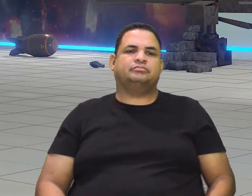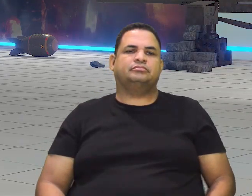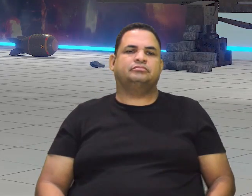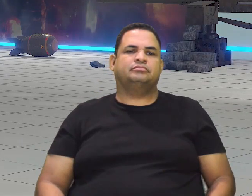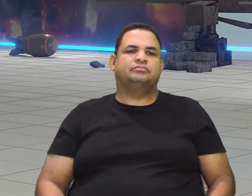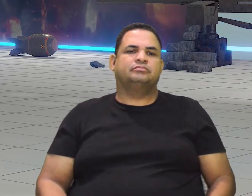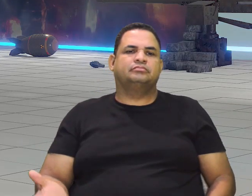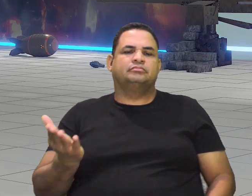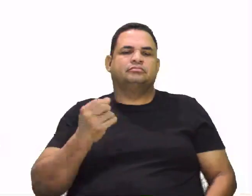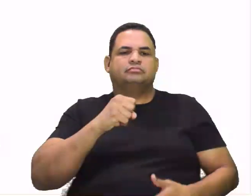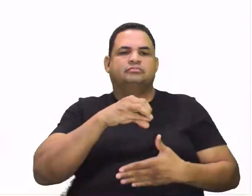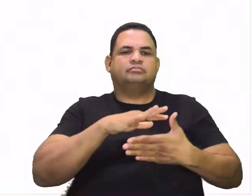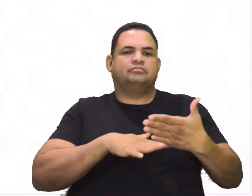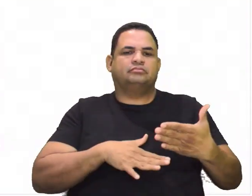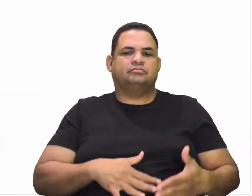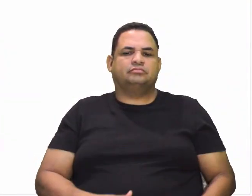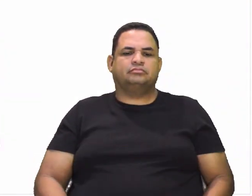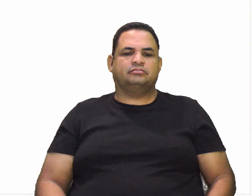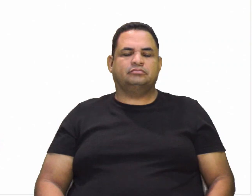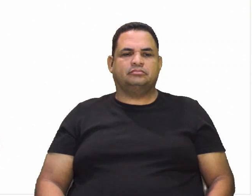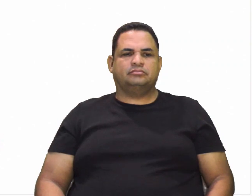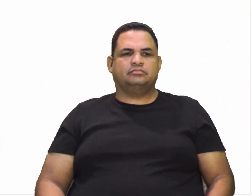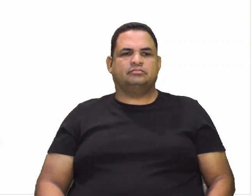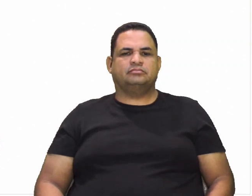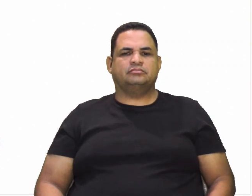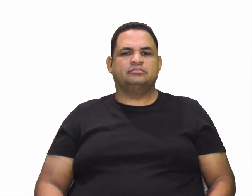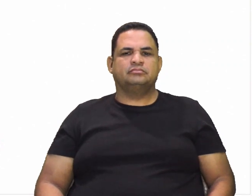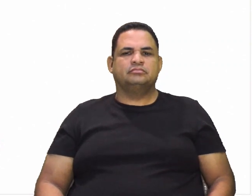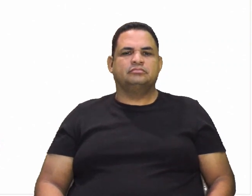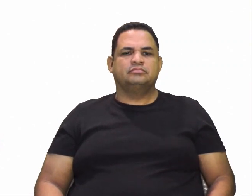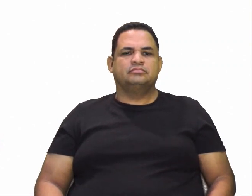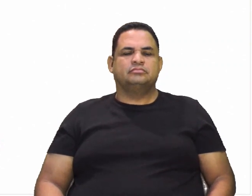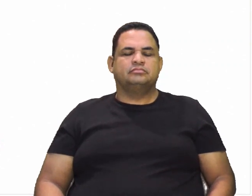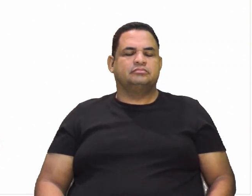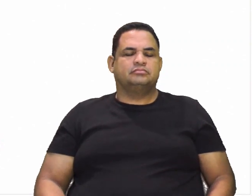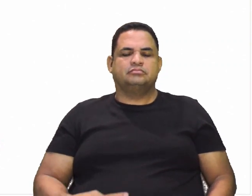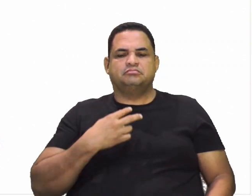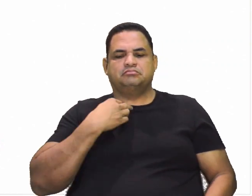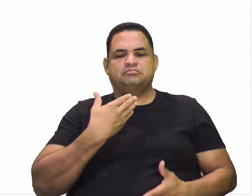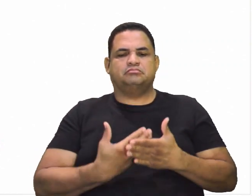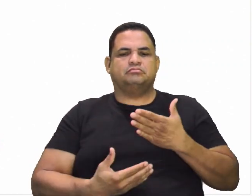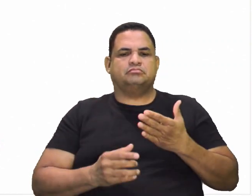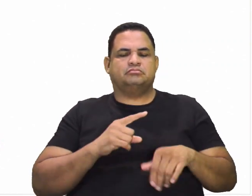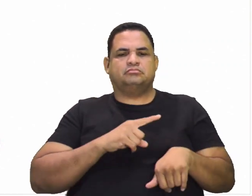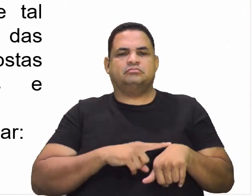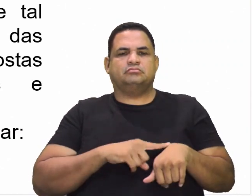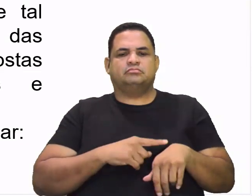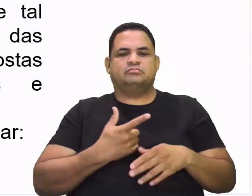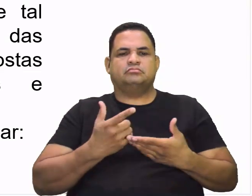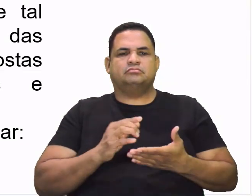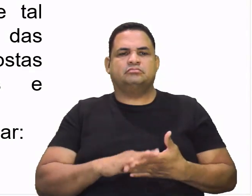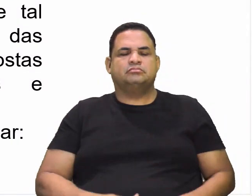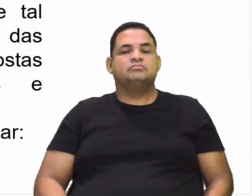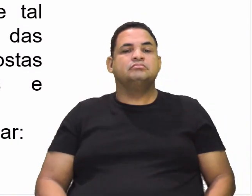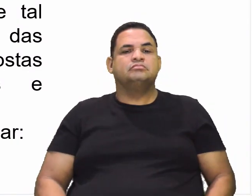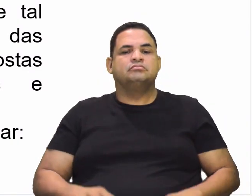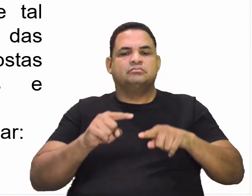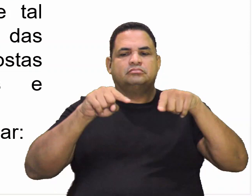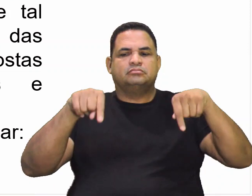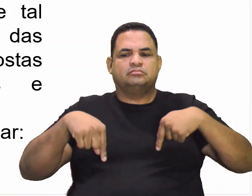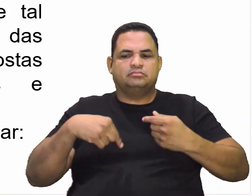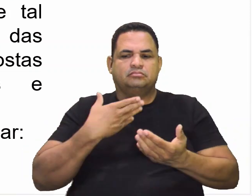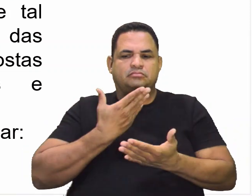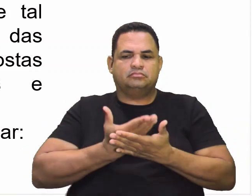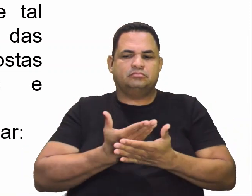Vamos lá para a nossa atividade? A gente não perder muito tempo aí tirando dúvida, a revolução da atividade de